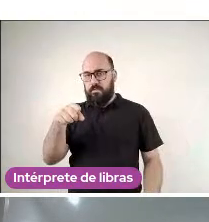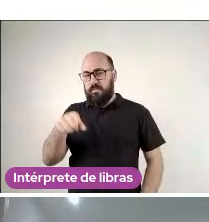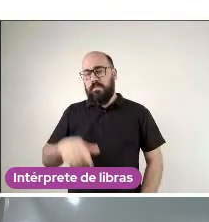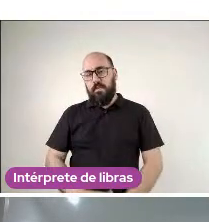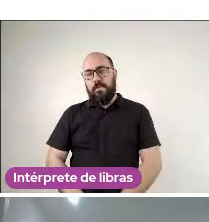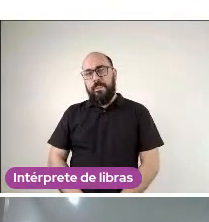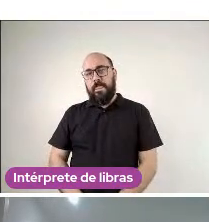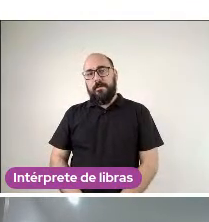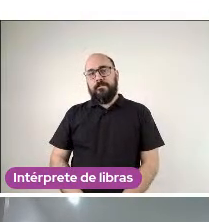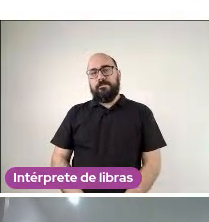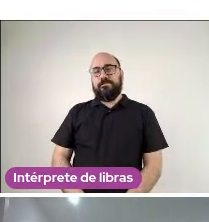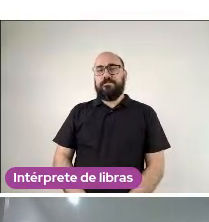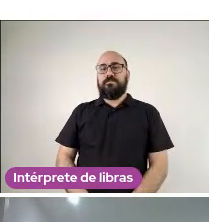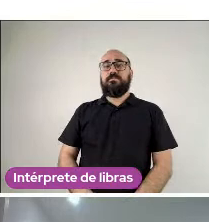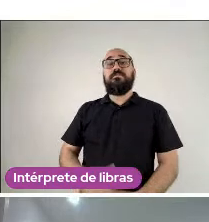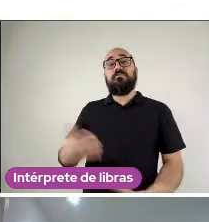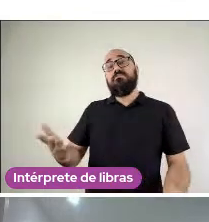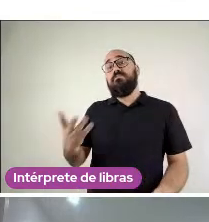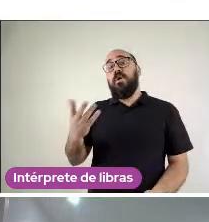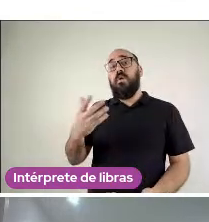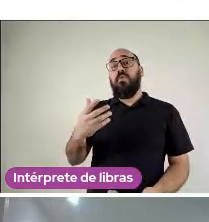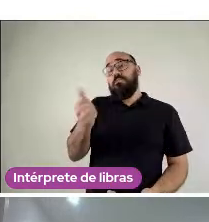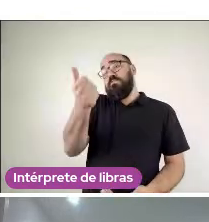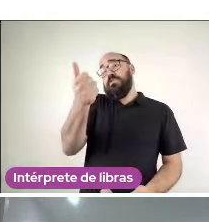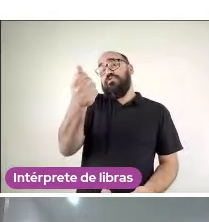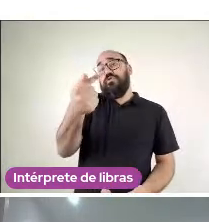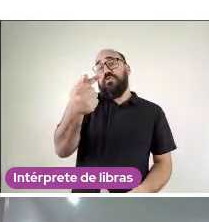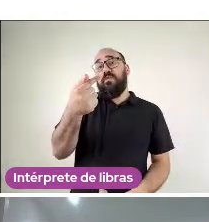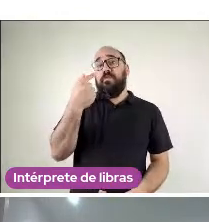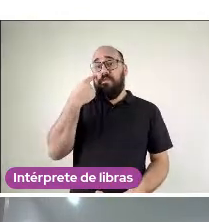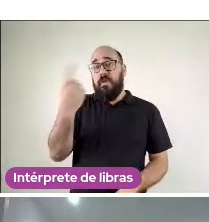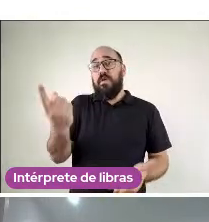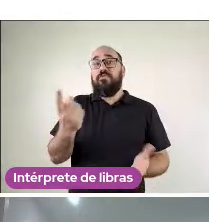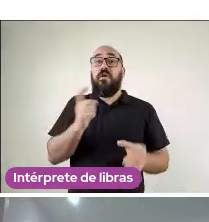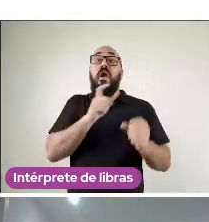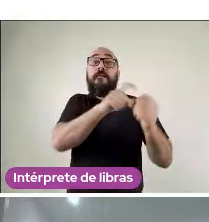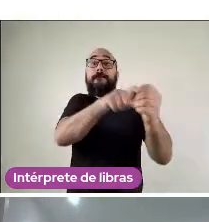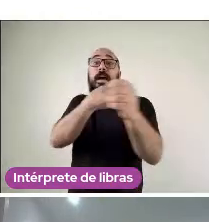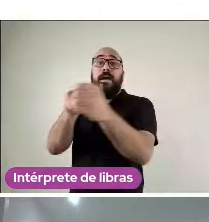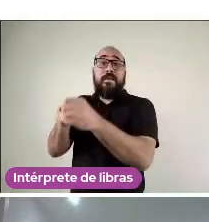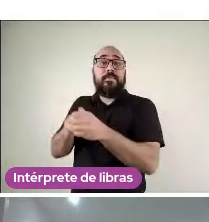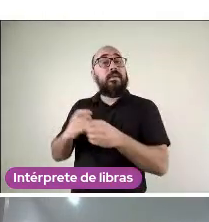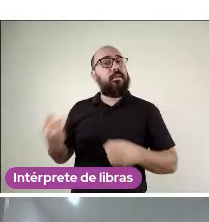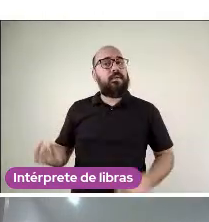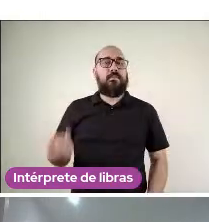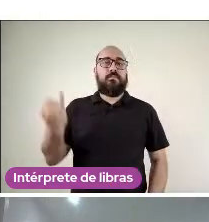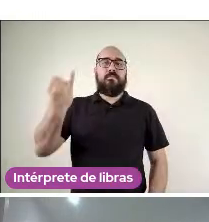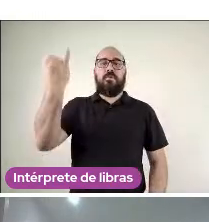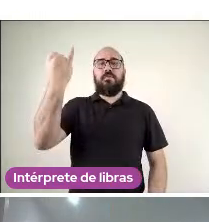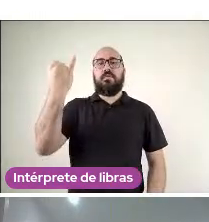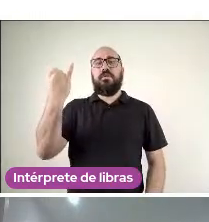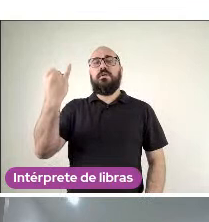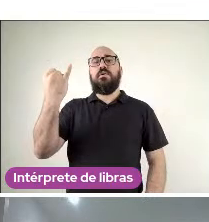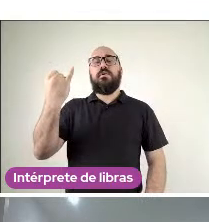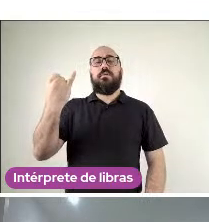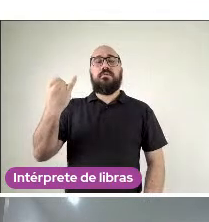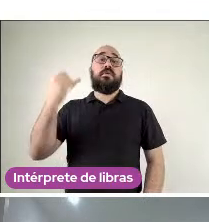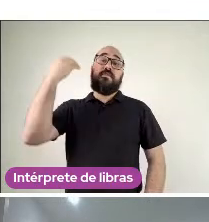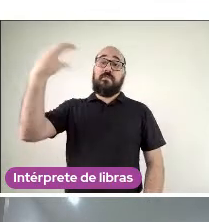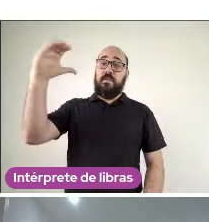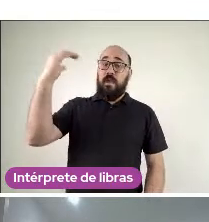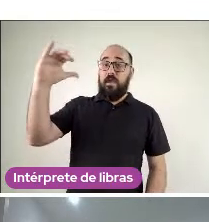pouquinho o ODS-17, a importância dessas parcerias, né? Como eu comentei, a questão da importância da ciência oceânica